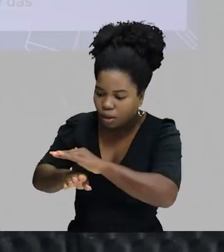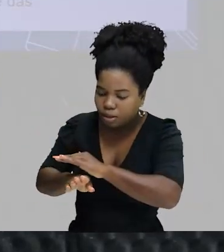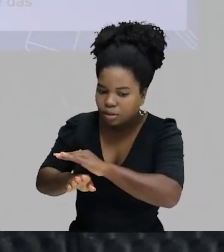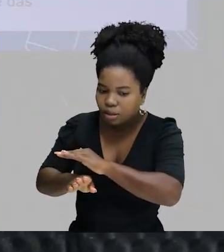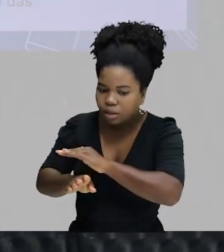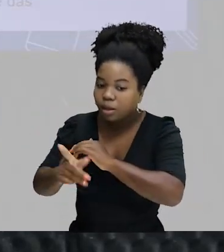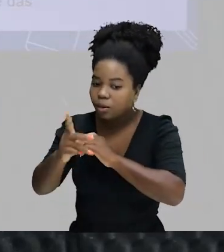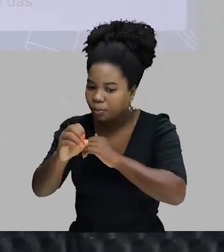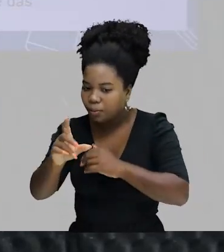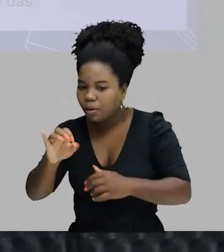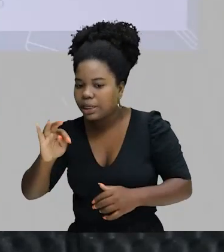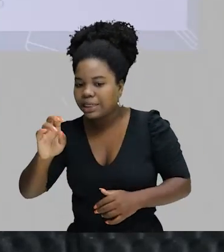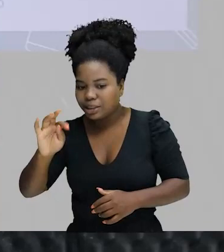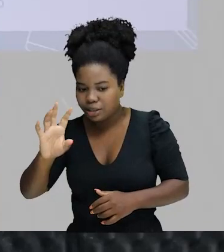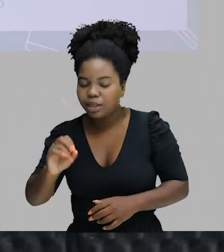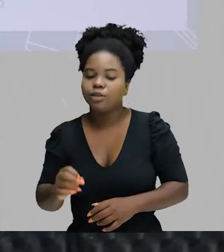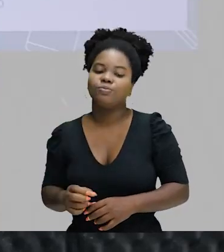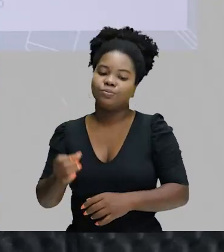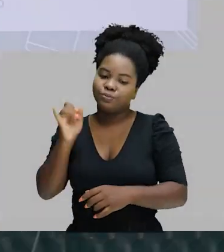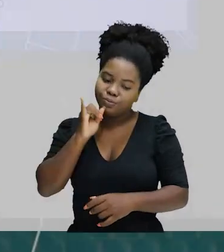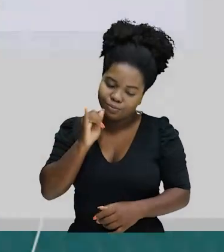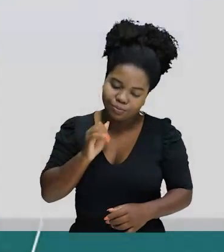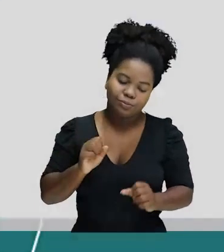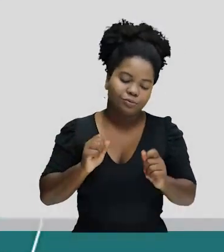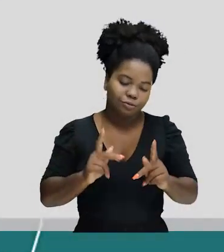o polietileno.